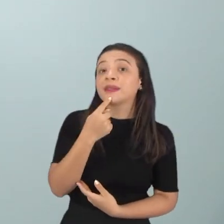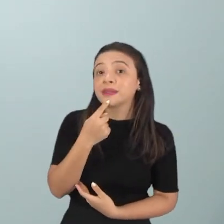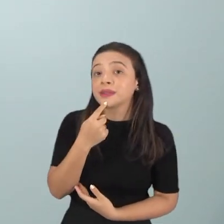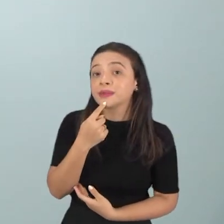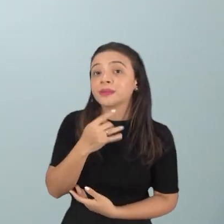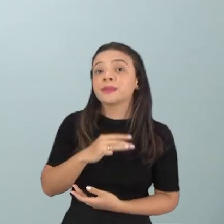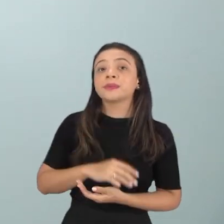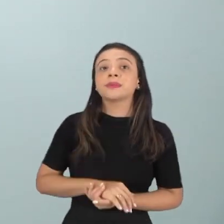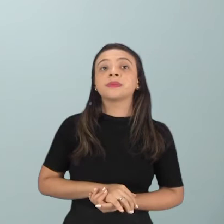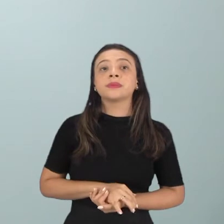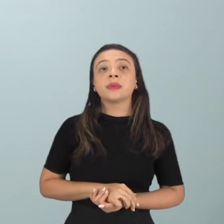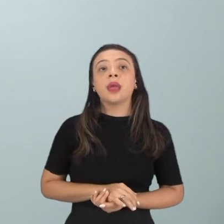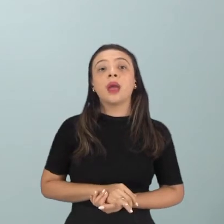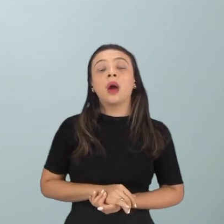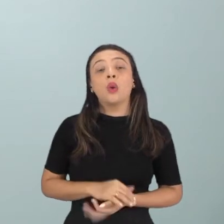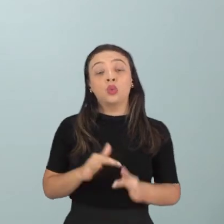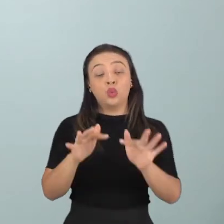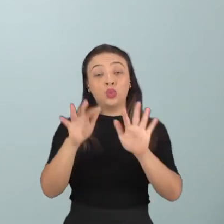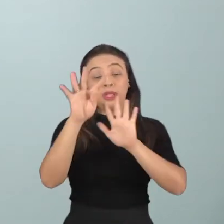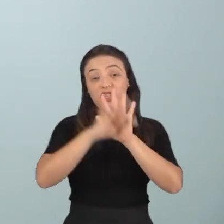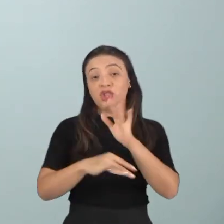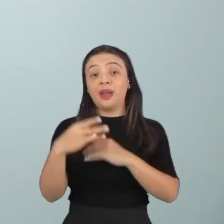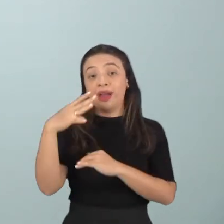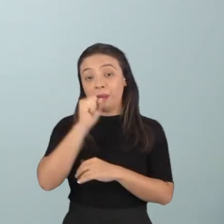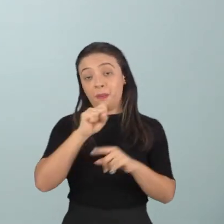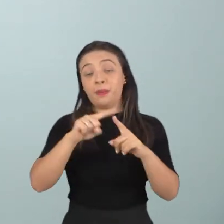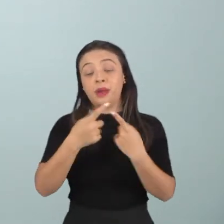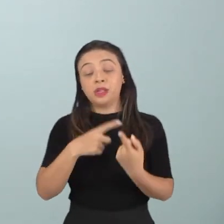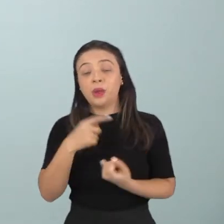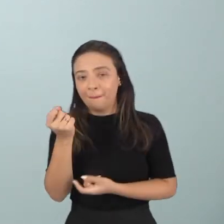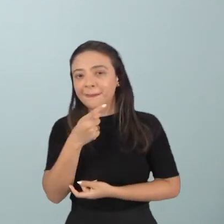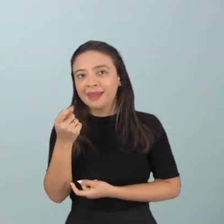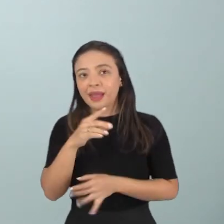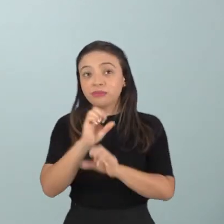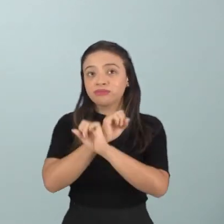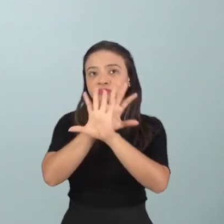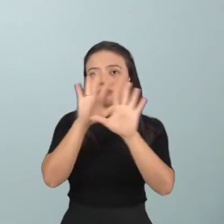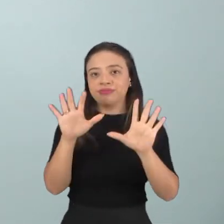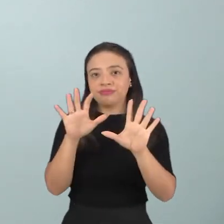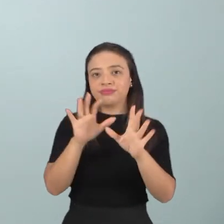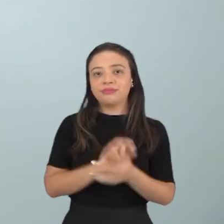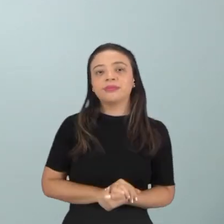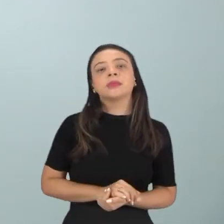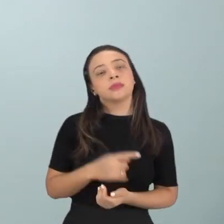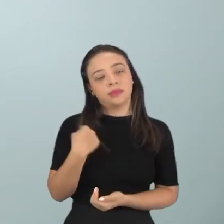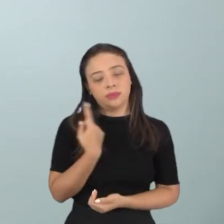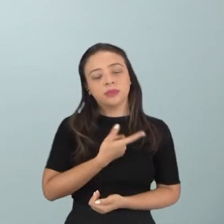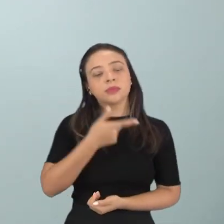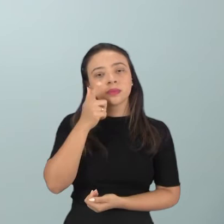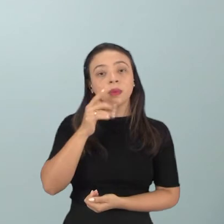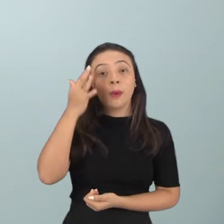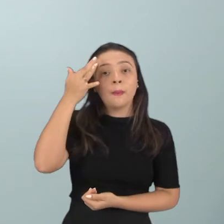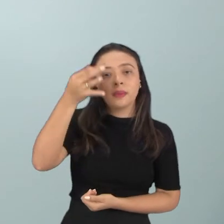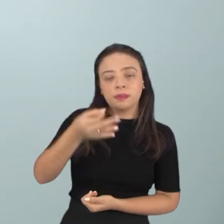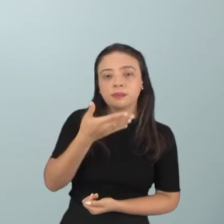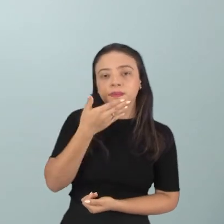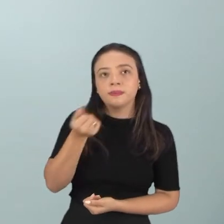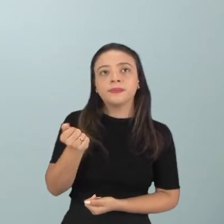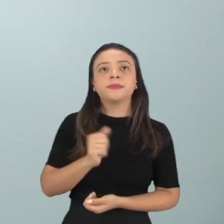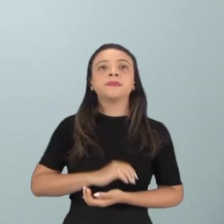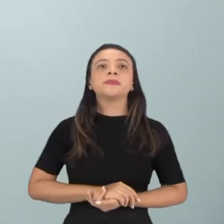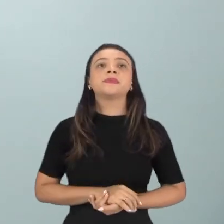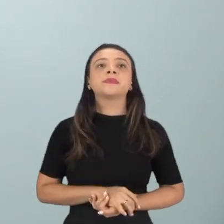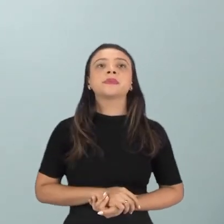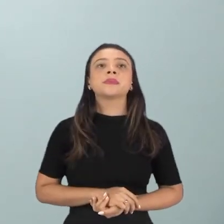vocês observem que o texto é curto mas que a ideia de humor é bem claro né Então essa foi o que a gente aprender um pouquinho sobre Comic strip